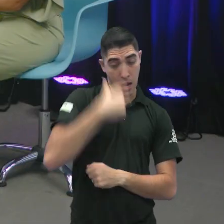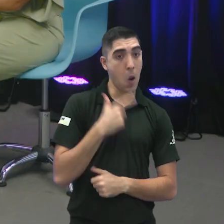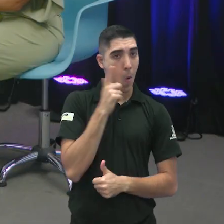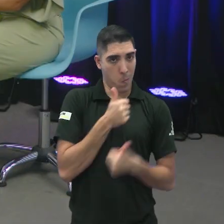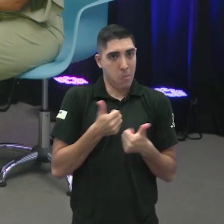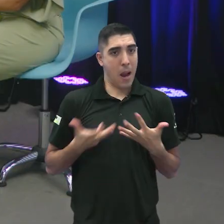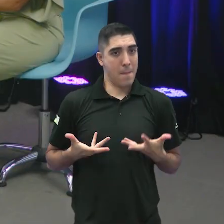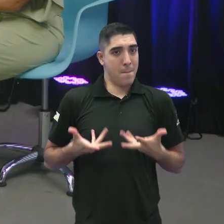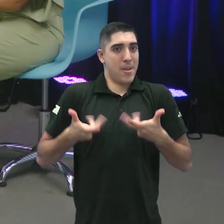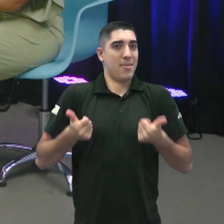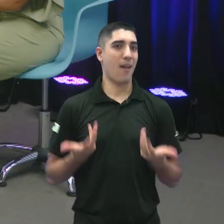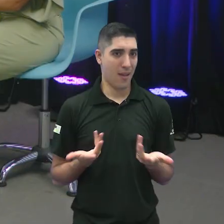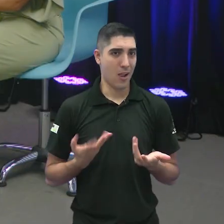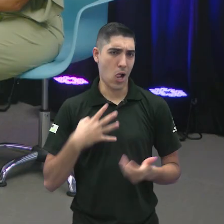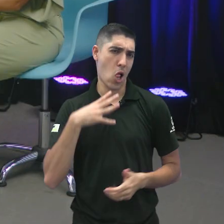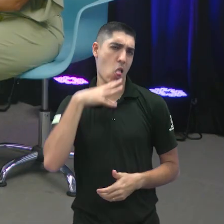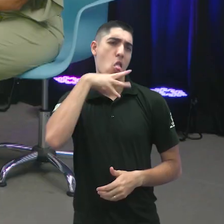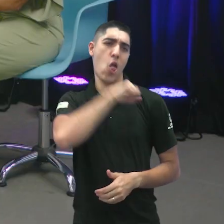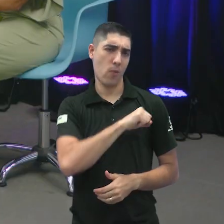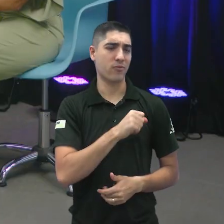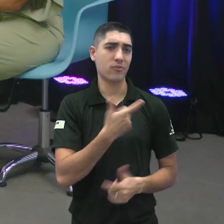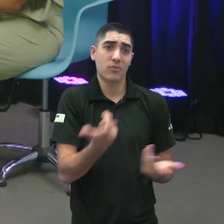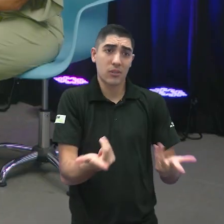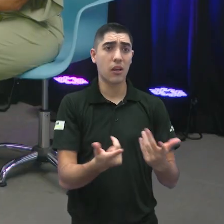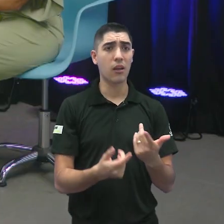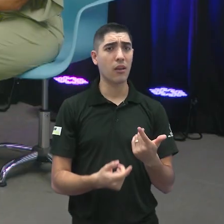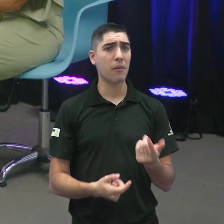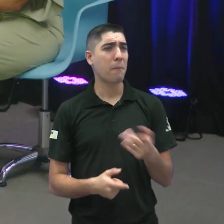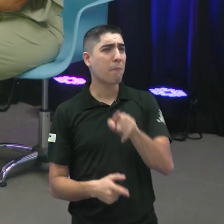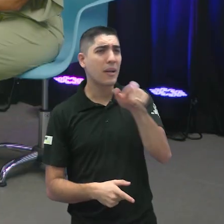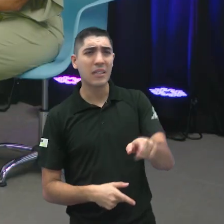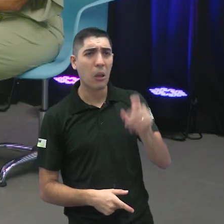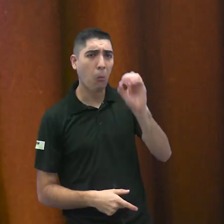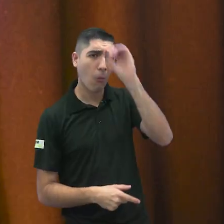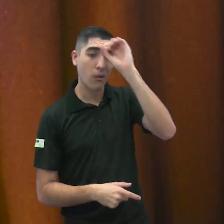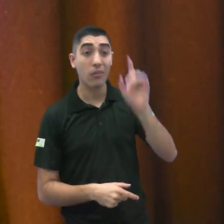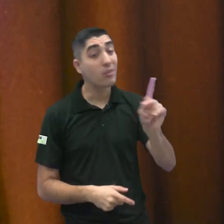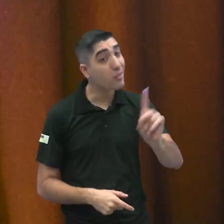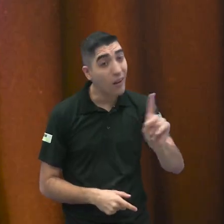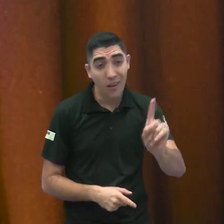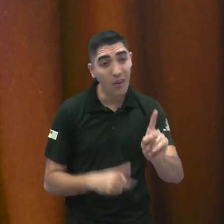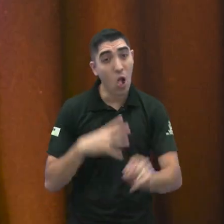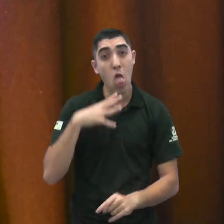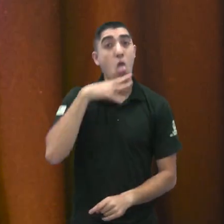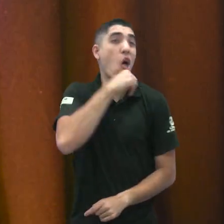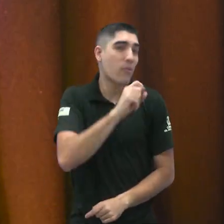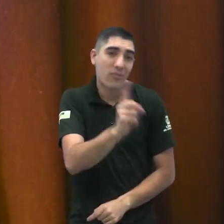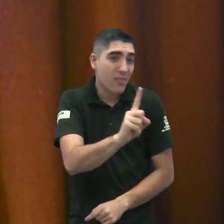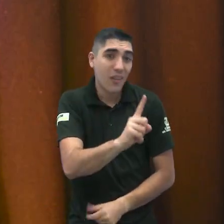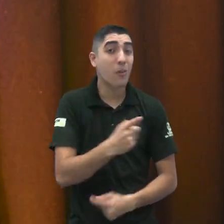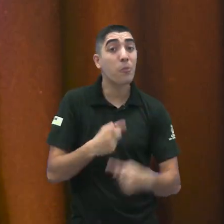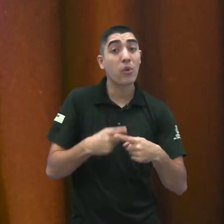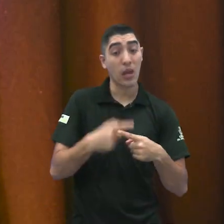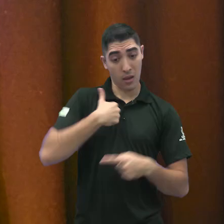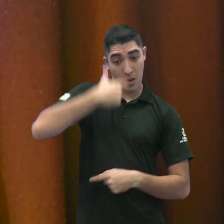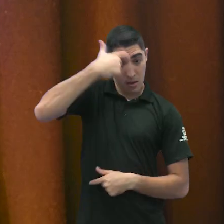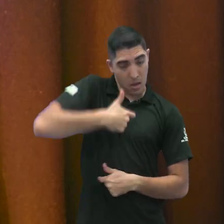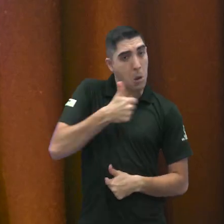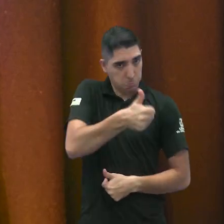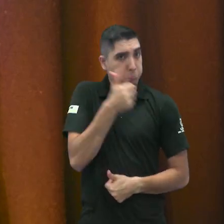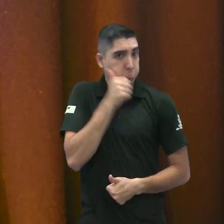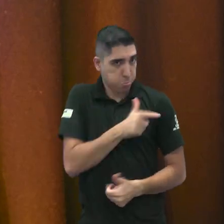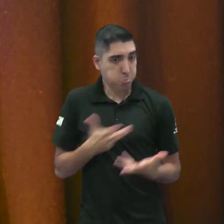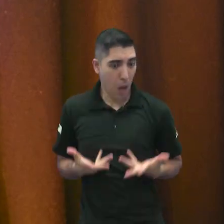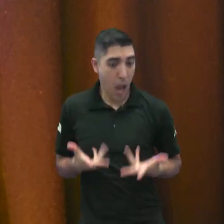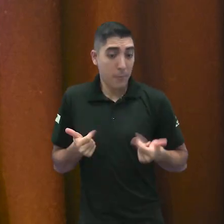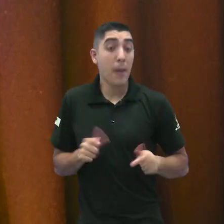seja de casal, seja de trabalho. É óbvio que fulano teria que ter falado dessa maneira. Como assim não fez? Não, não é óbvio. É porque para ela é uma facilidade, uma habilidade que ela